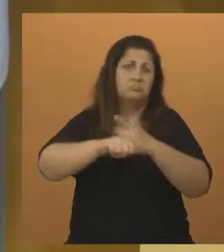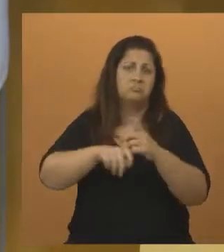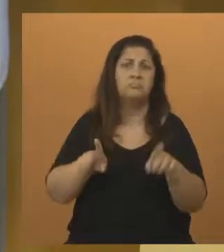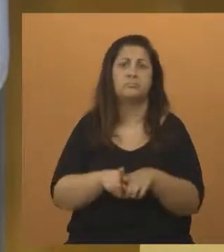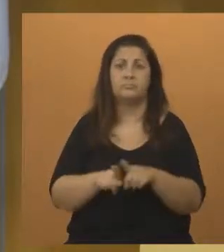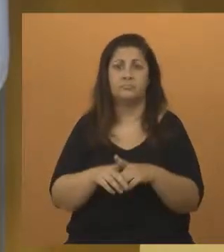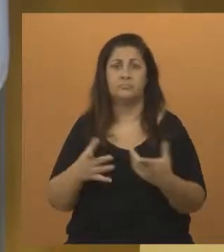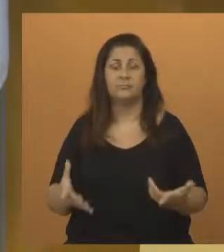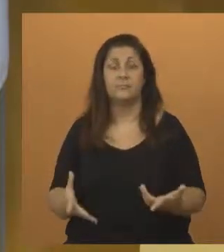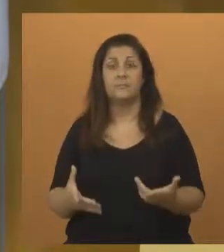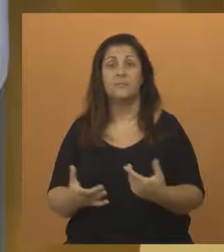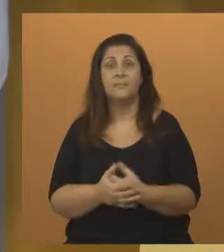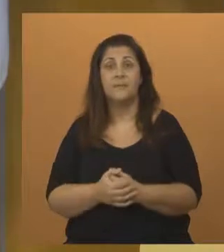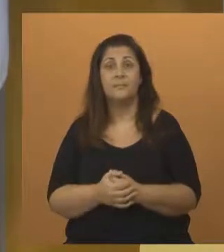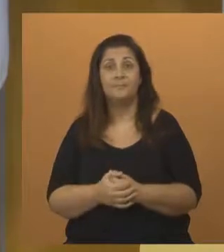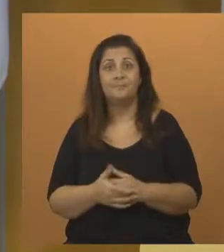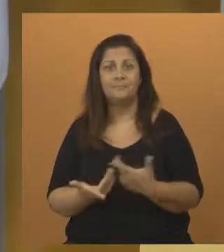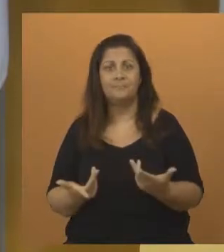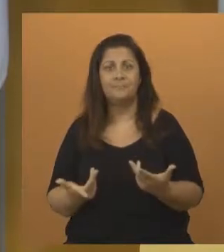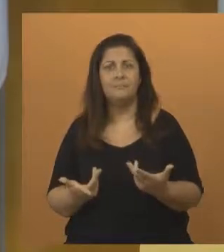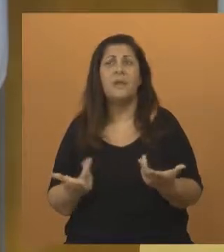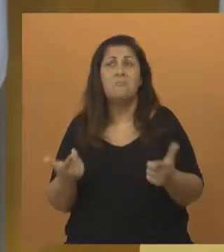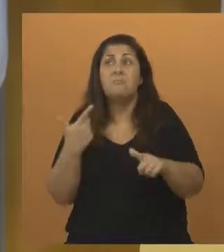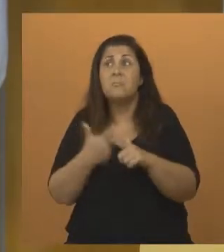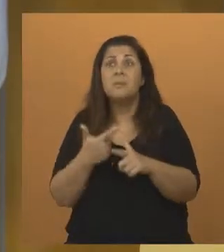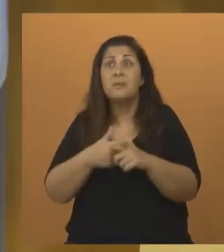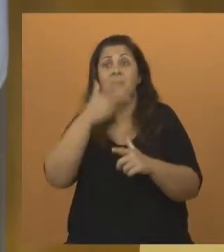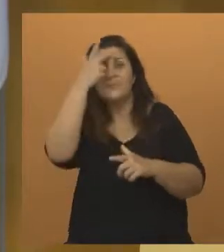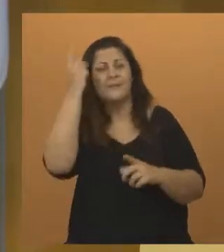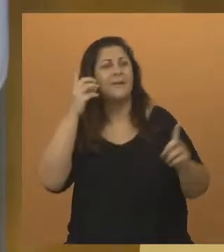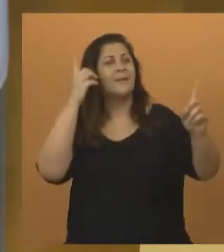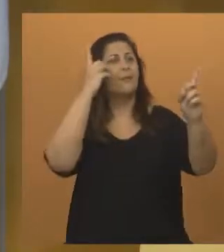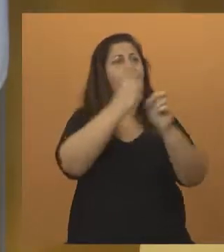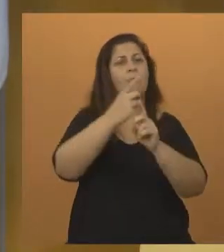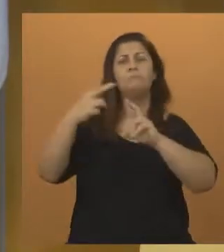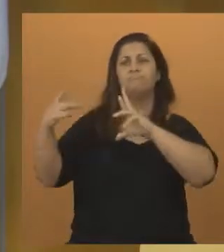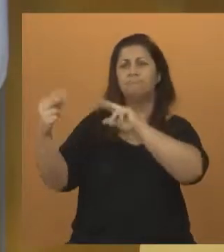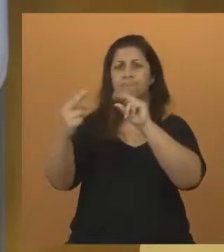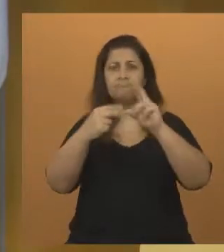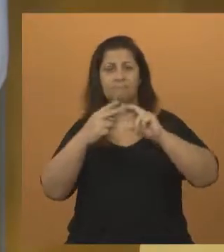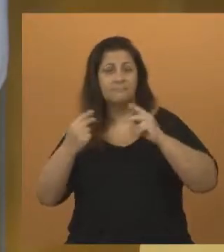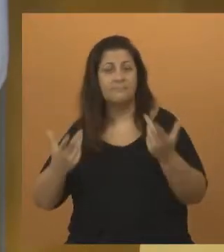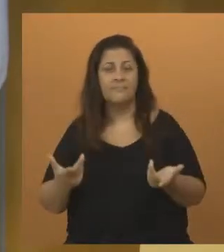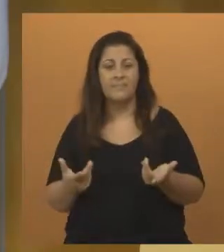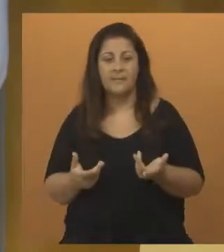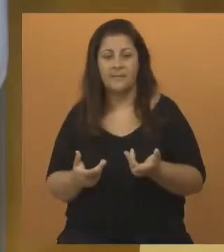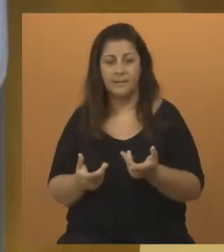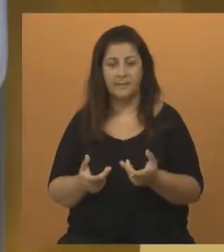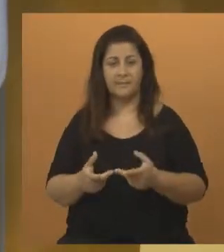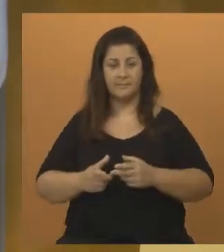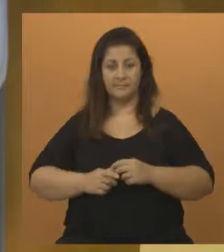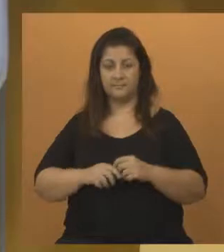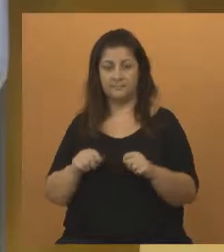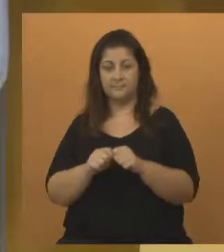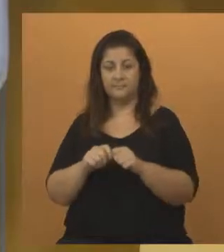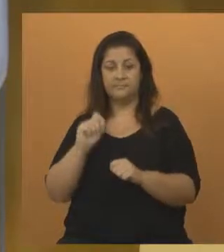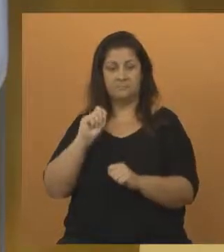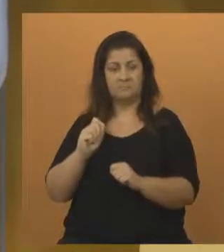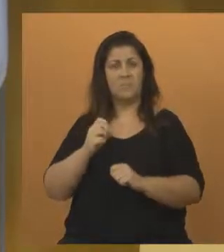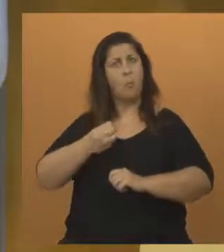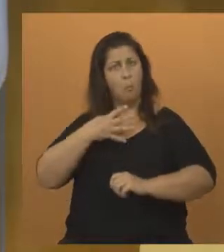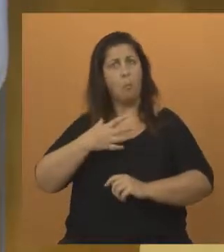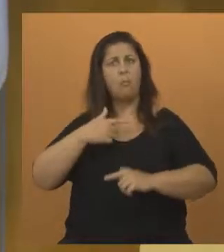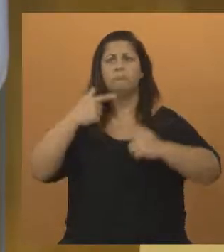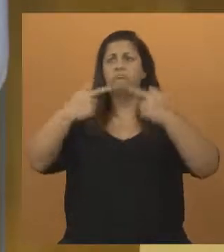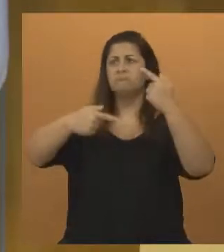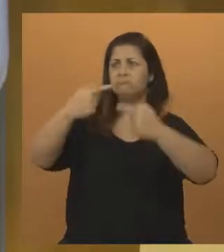São razões, motivos para que as pessoas pudessem se encontrar, trocar ideias. E ali se travavam, inclusive, bons